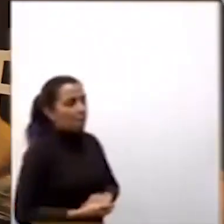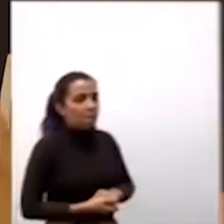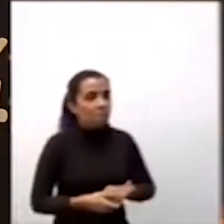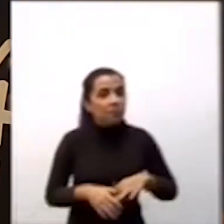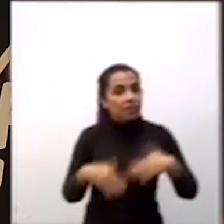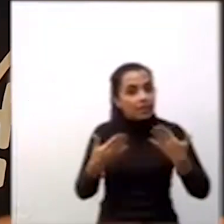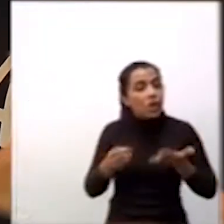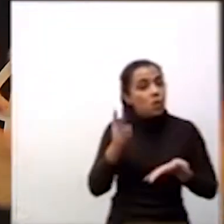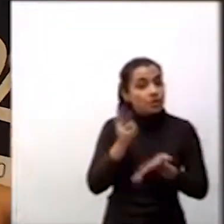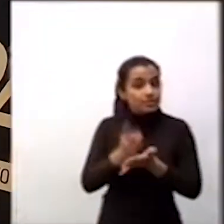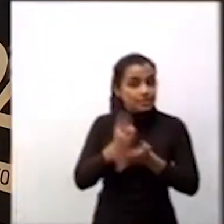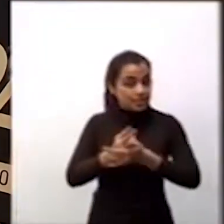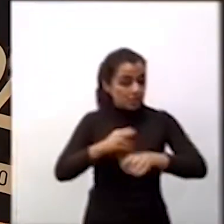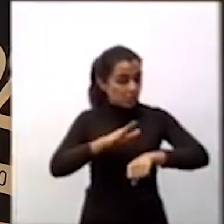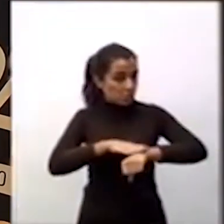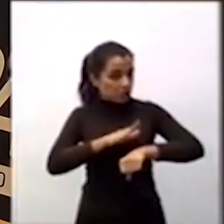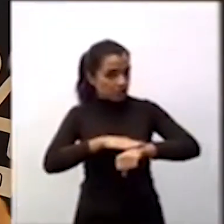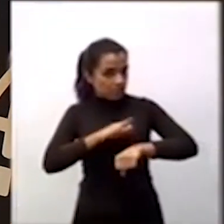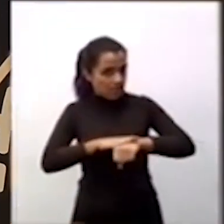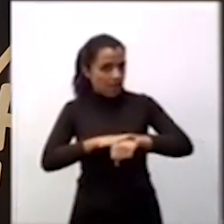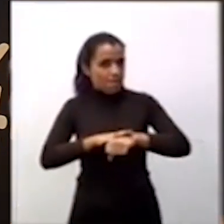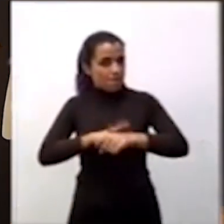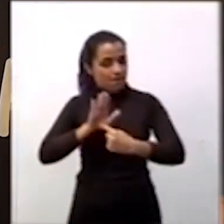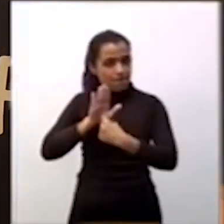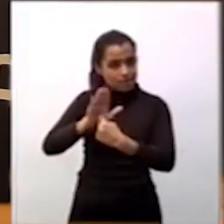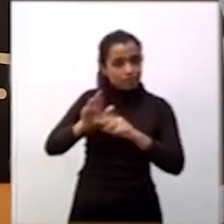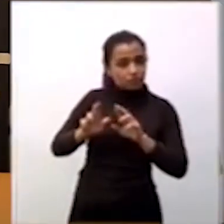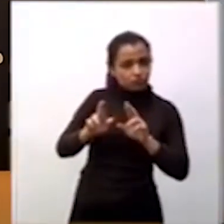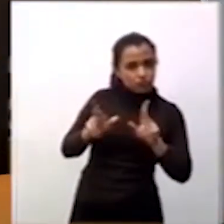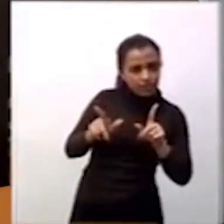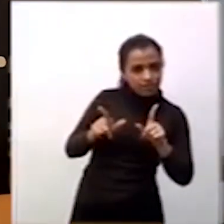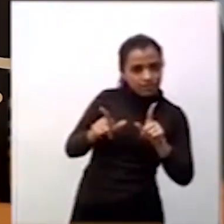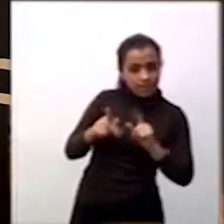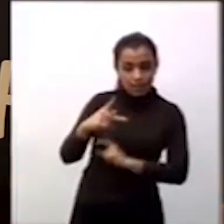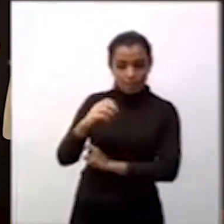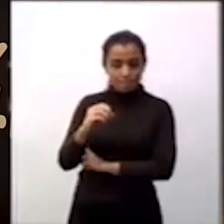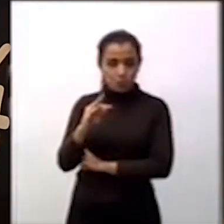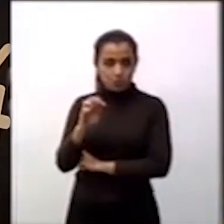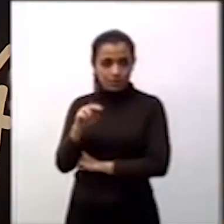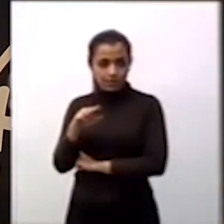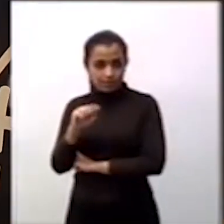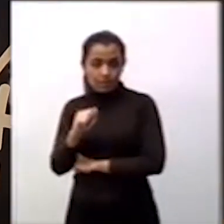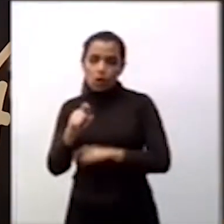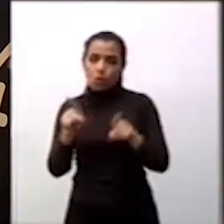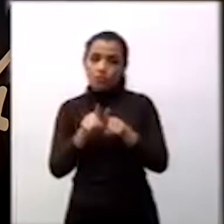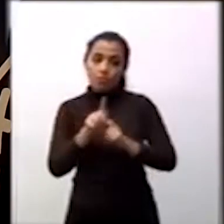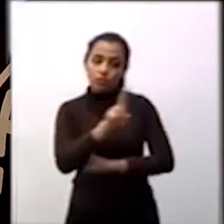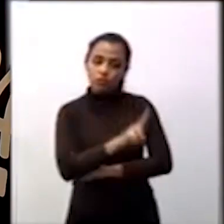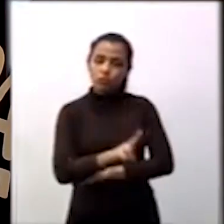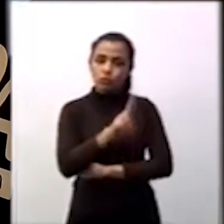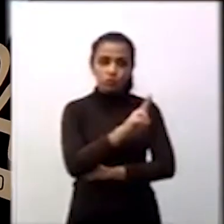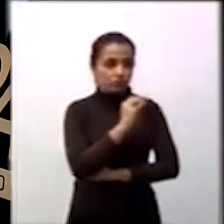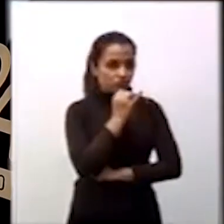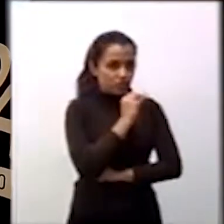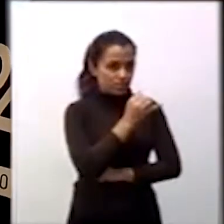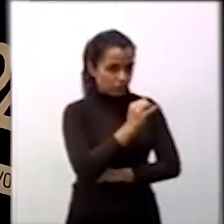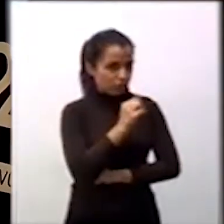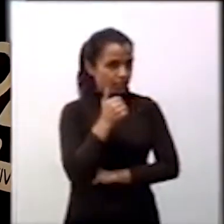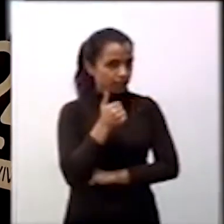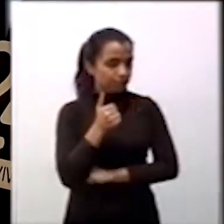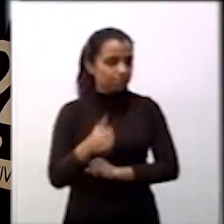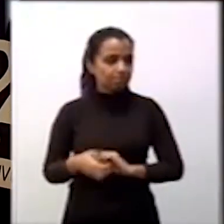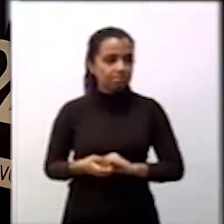vai interferir tanto na potência quanto vai interferir no consumo de energia elétrica. Quando a gente fala